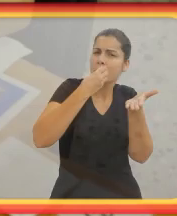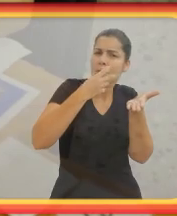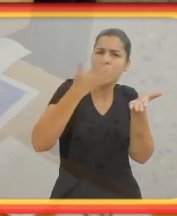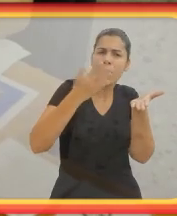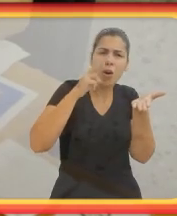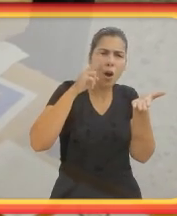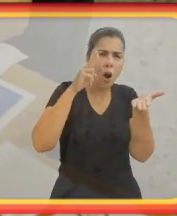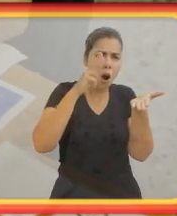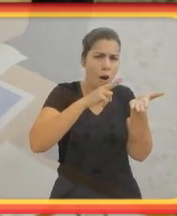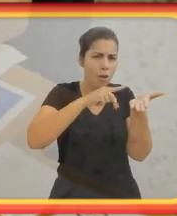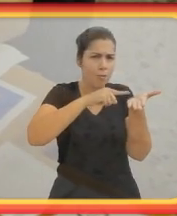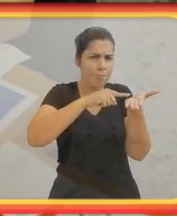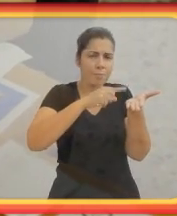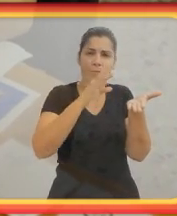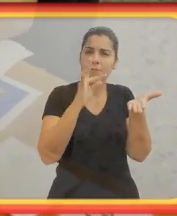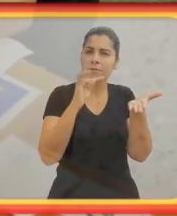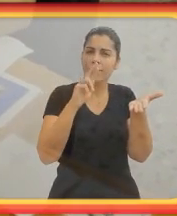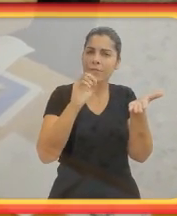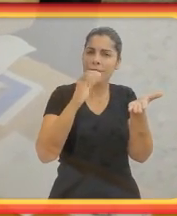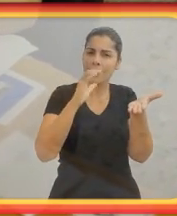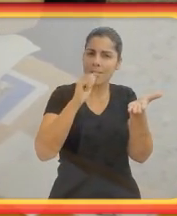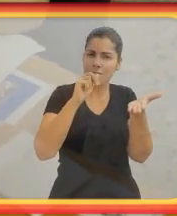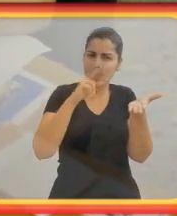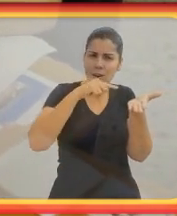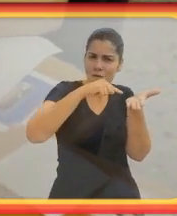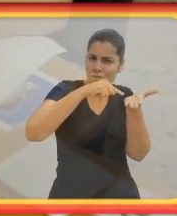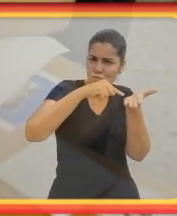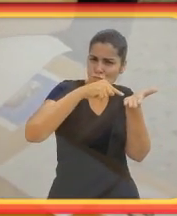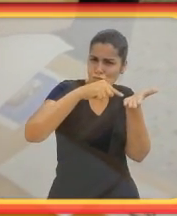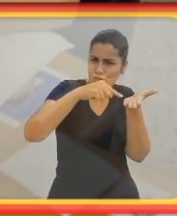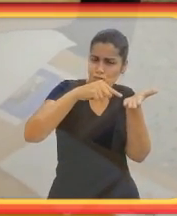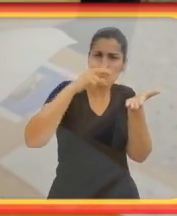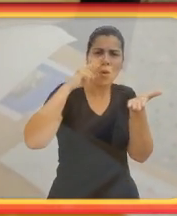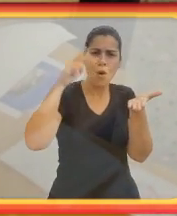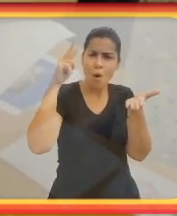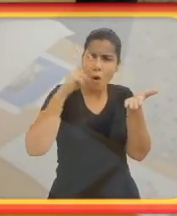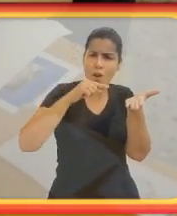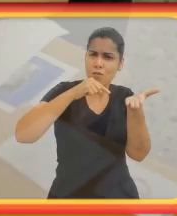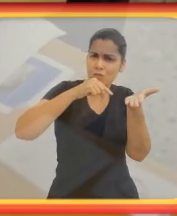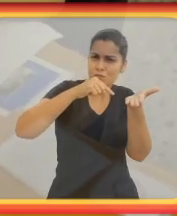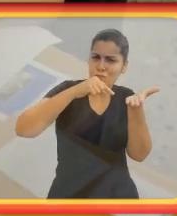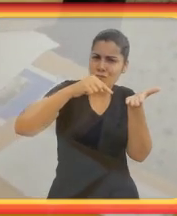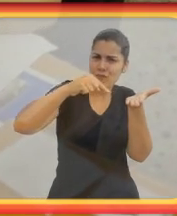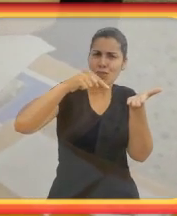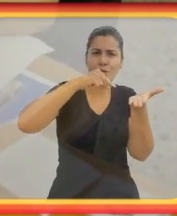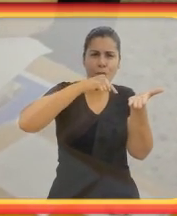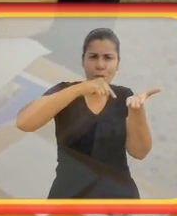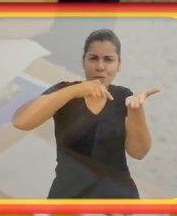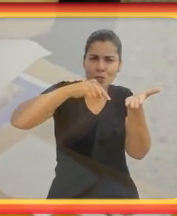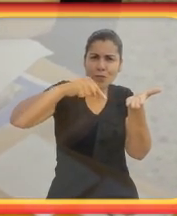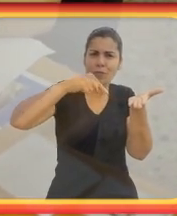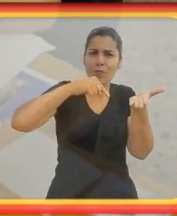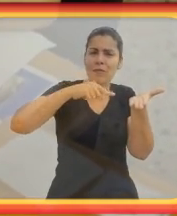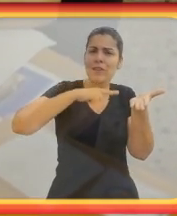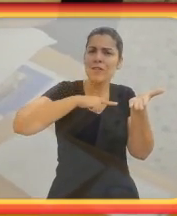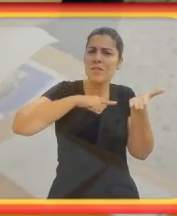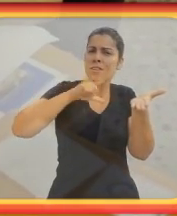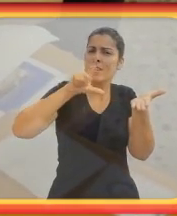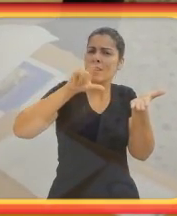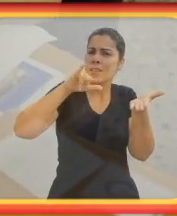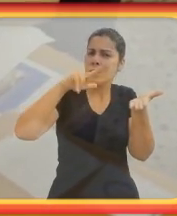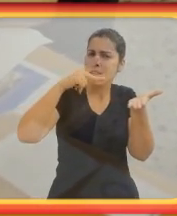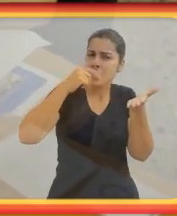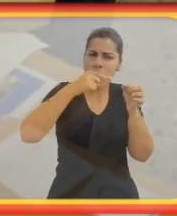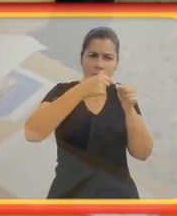aqui. Muito bem. Muito bem. Agora, vamos traçar. Agora,